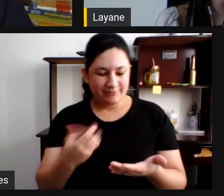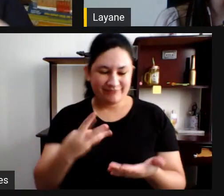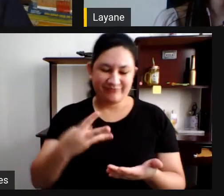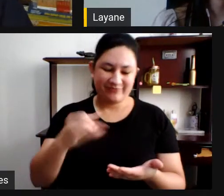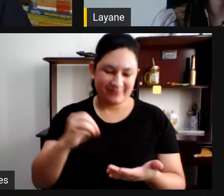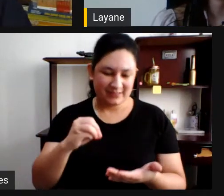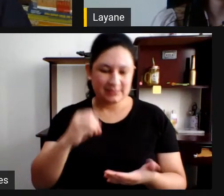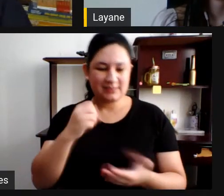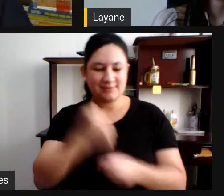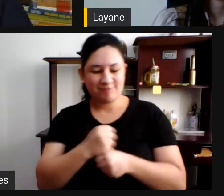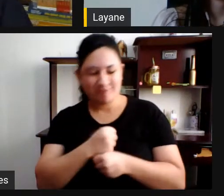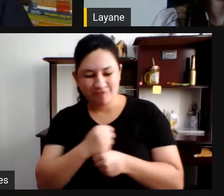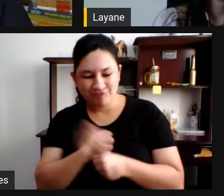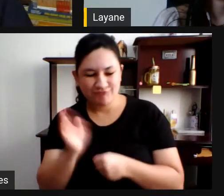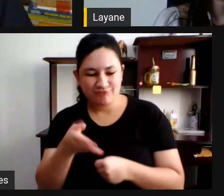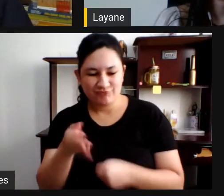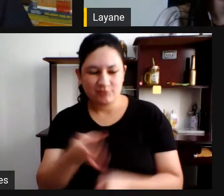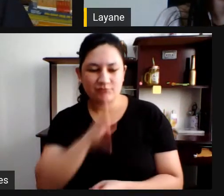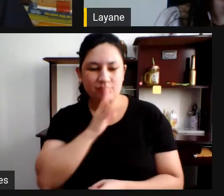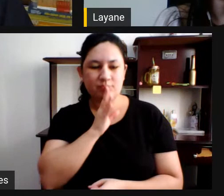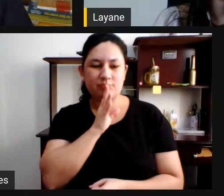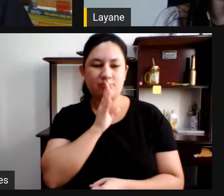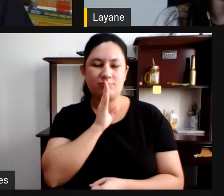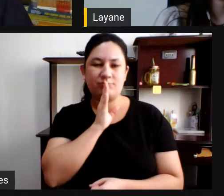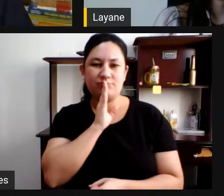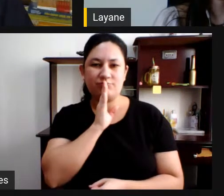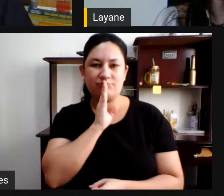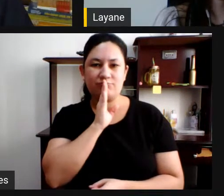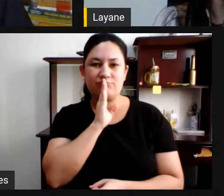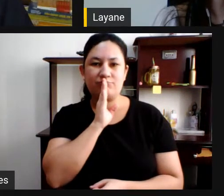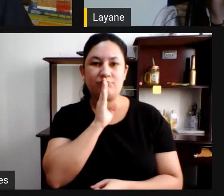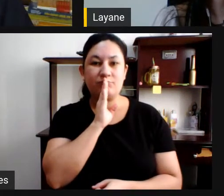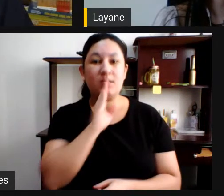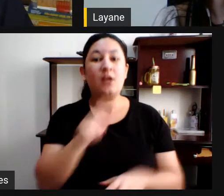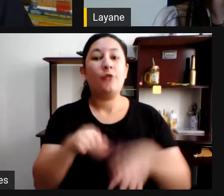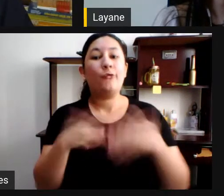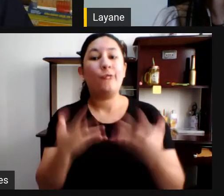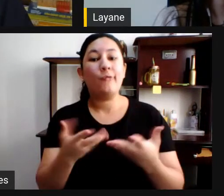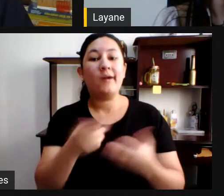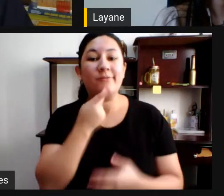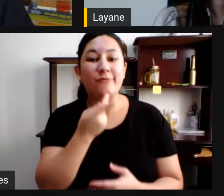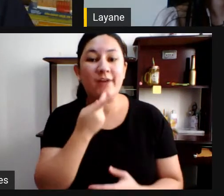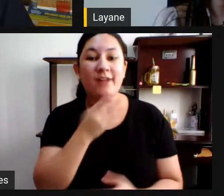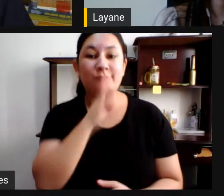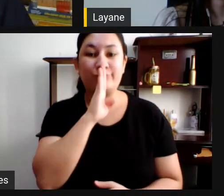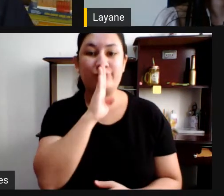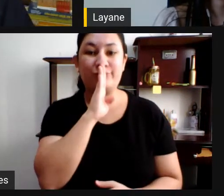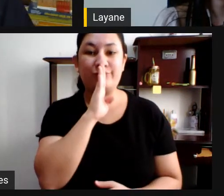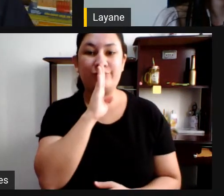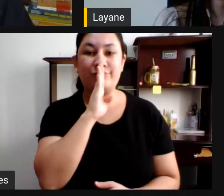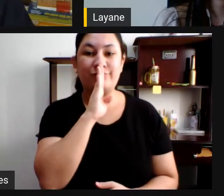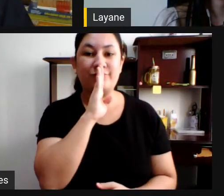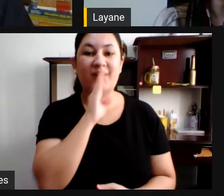quando ele fala 30 anos de silêncio ele está se referindo portanto a uma